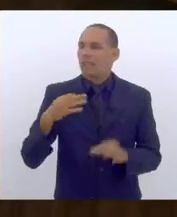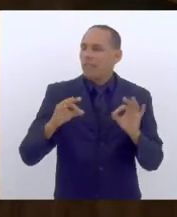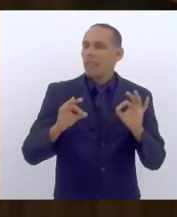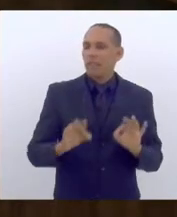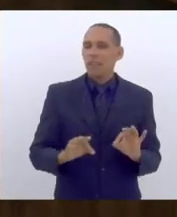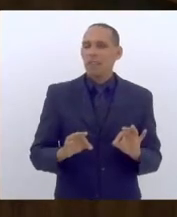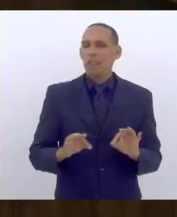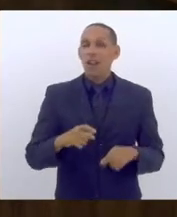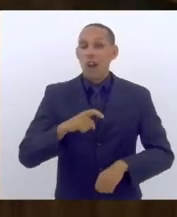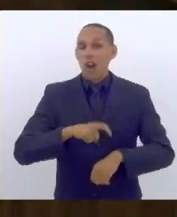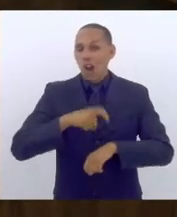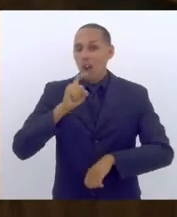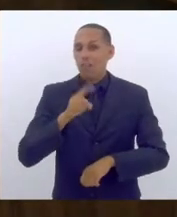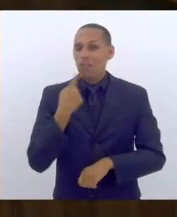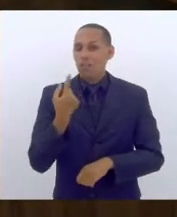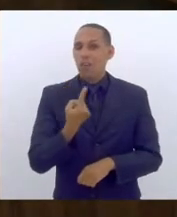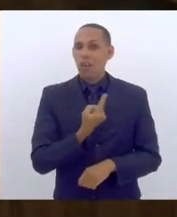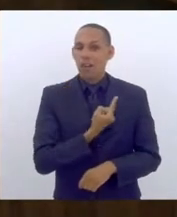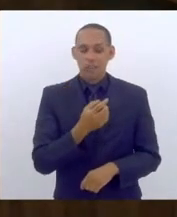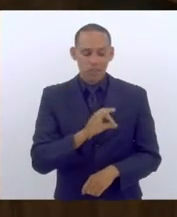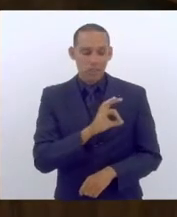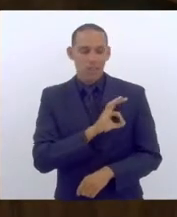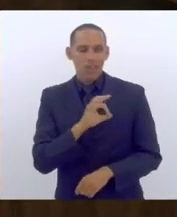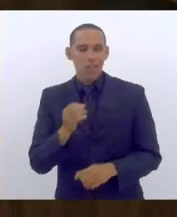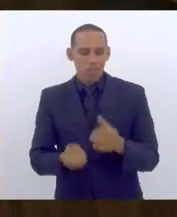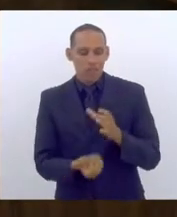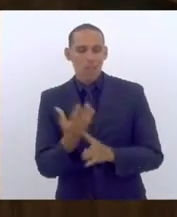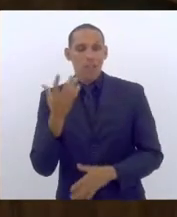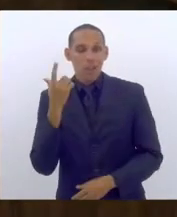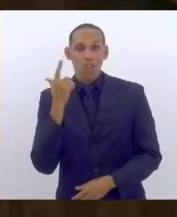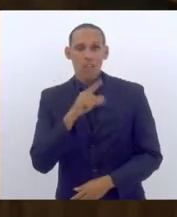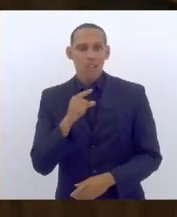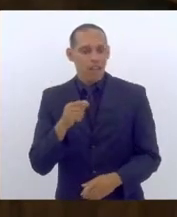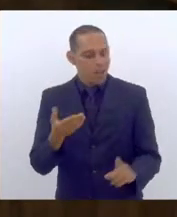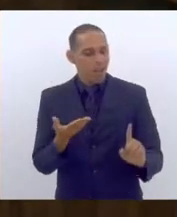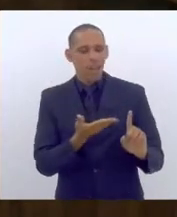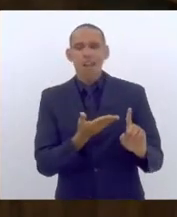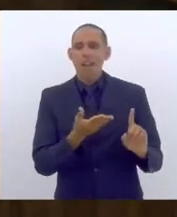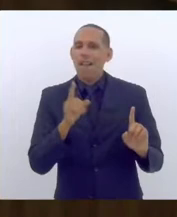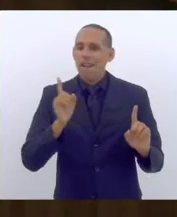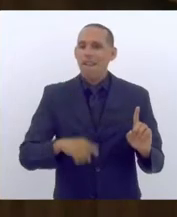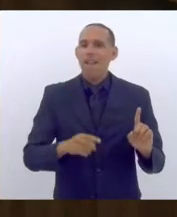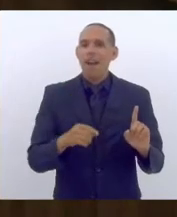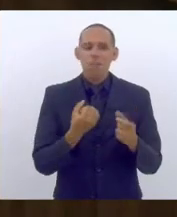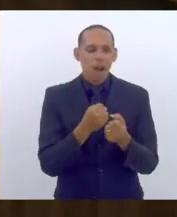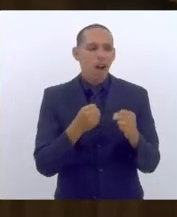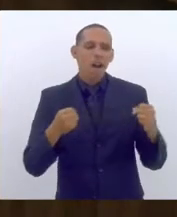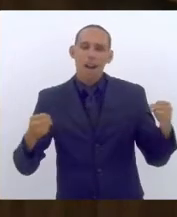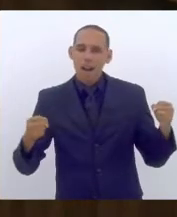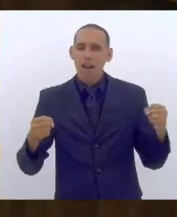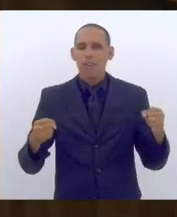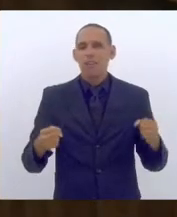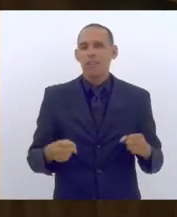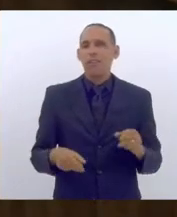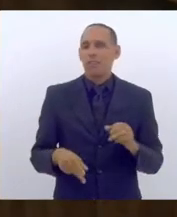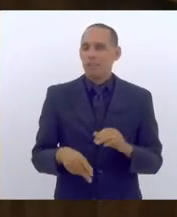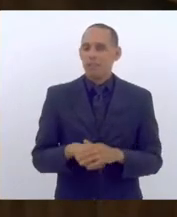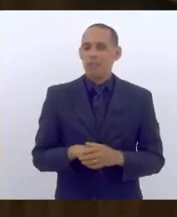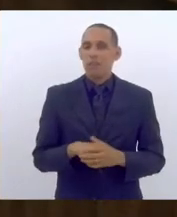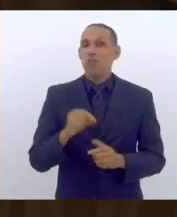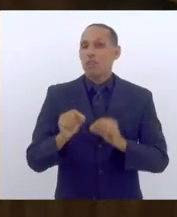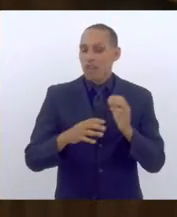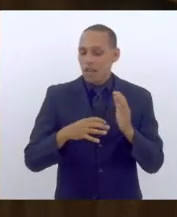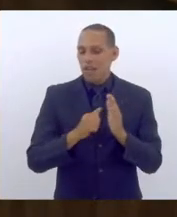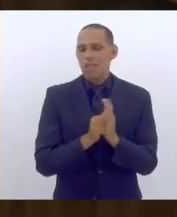que estabelecermos essa delegacia era Será uma das maiores que em número de